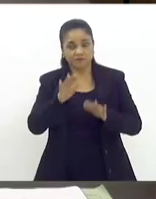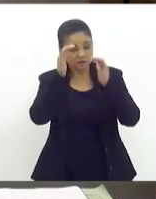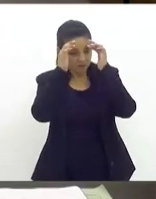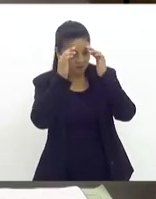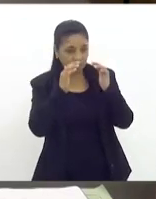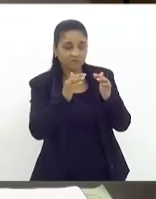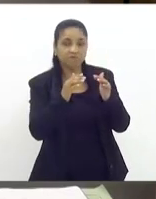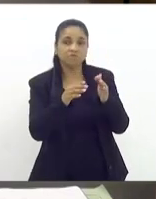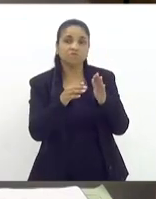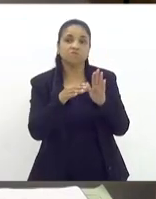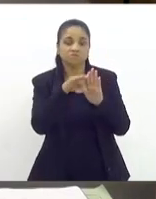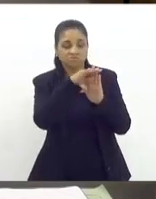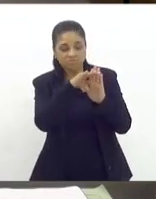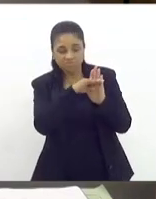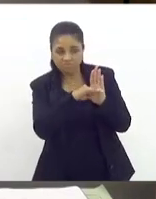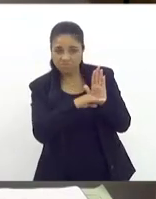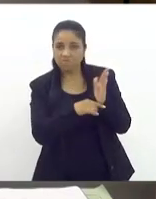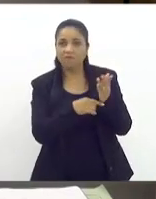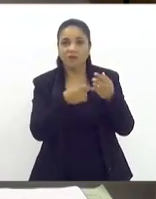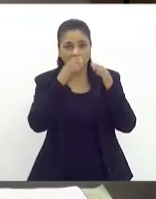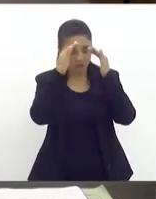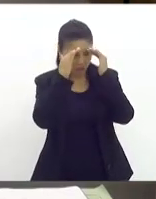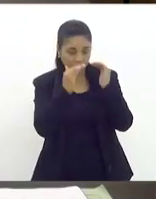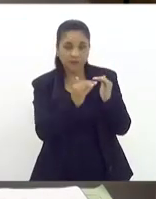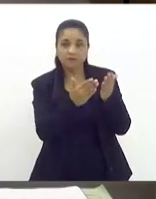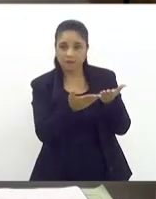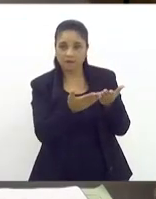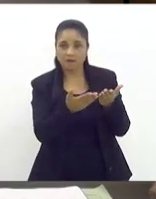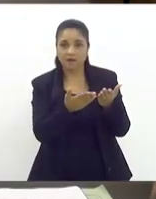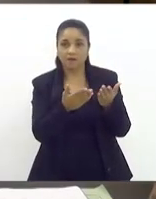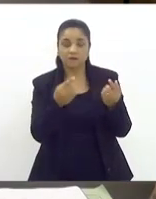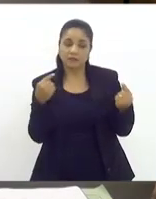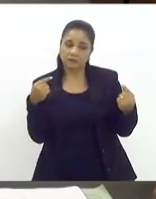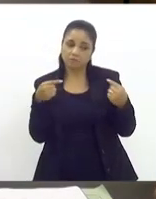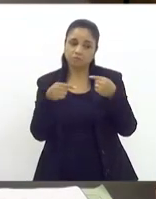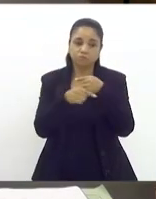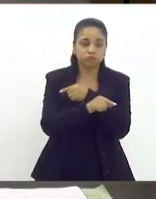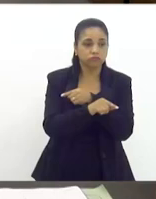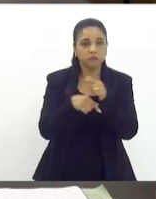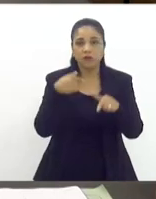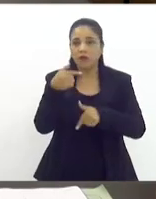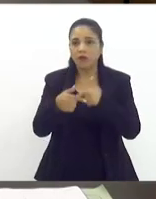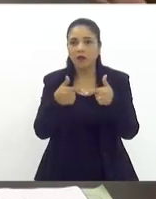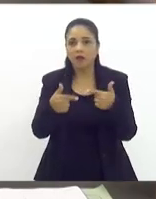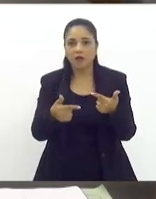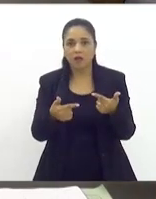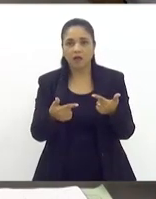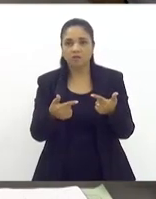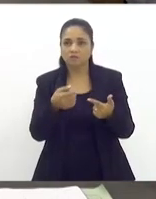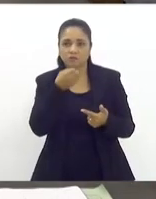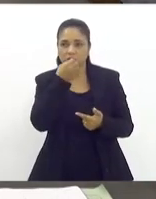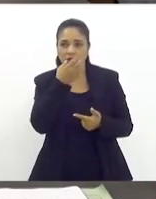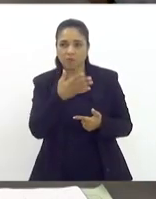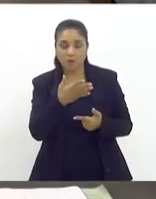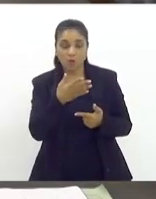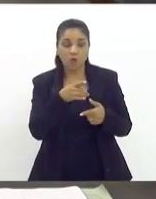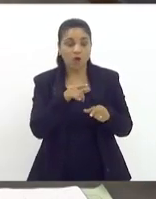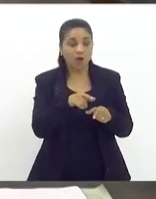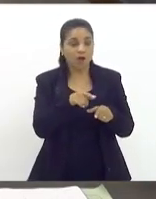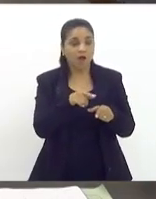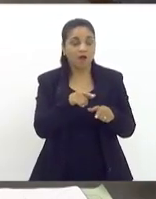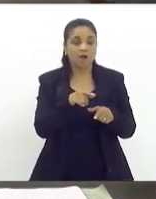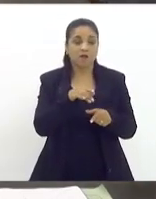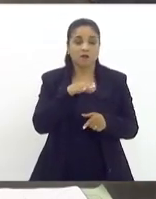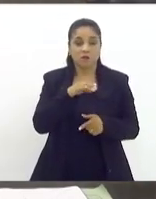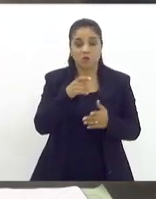tem razão, legal, tem mas razão. Por bom senso não... Estaríamos indo na contramão. Não, não seria de bom alvitre... Algo está já acabando e a gente,